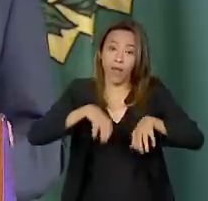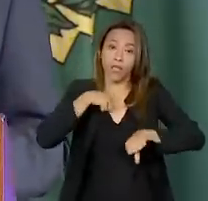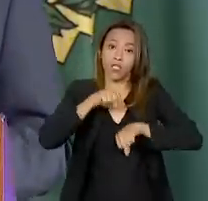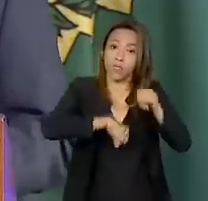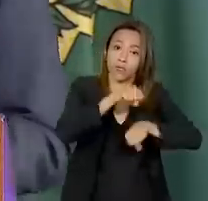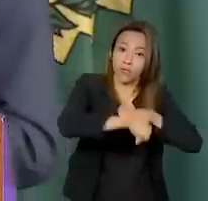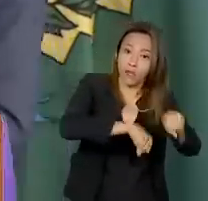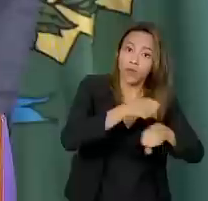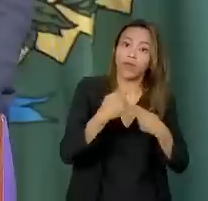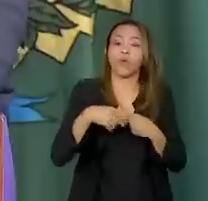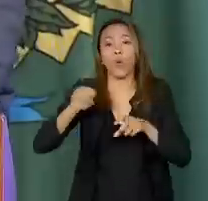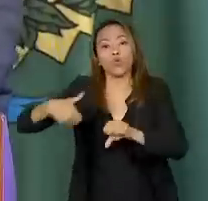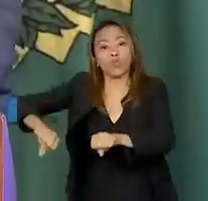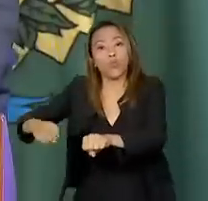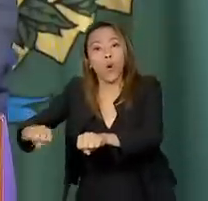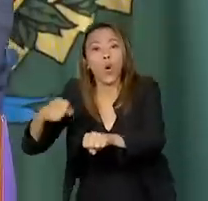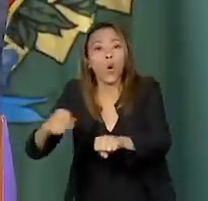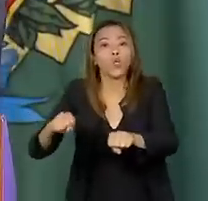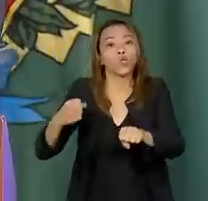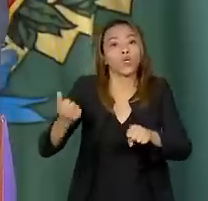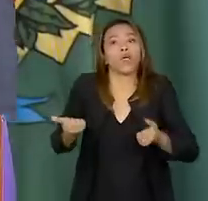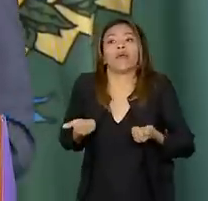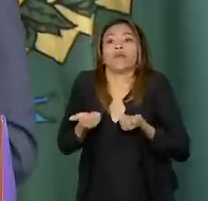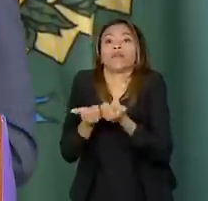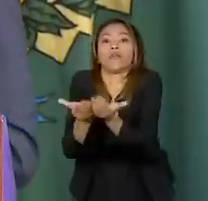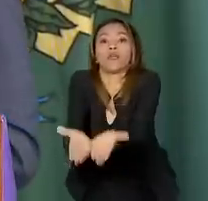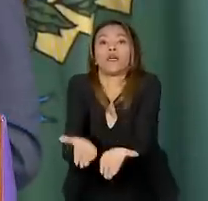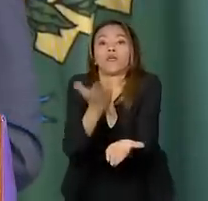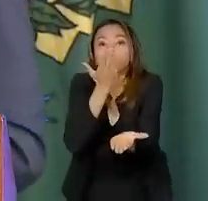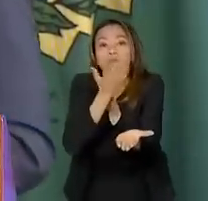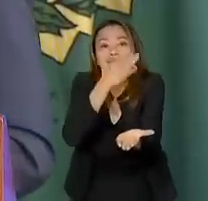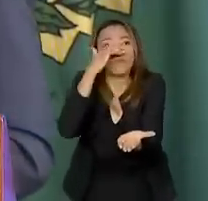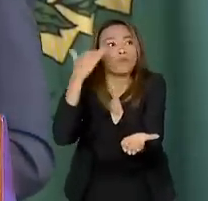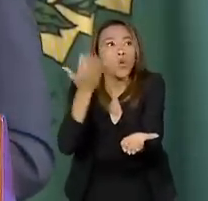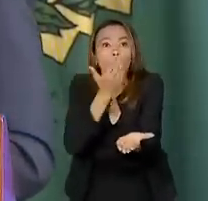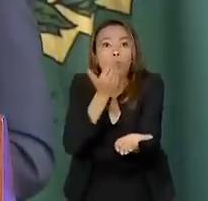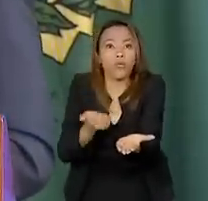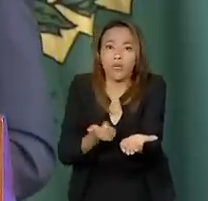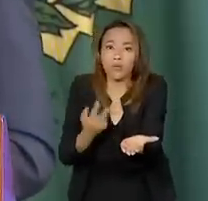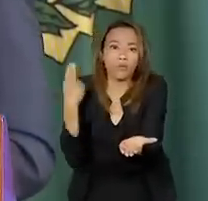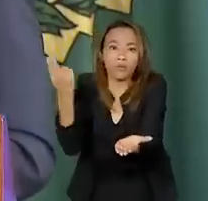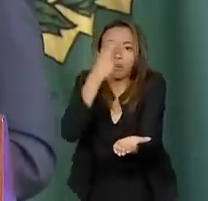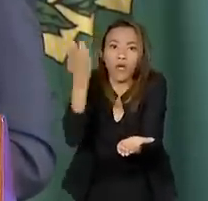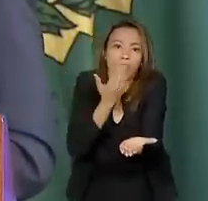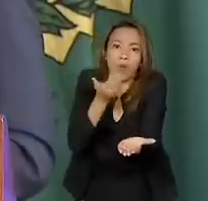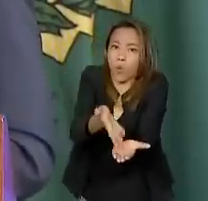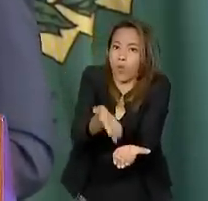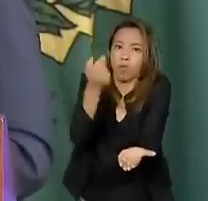entregando comida, sentindo o cheiro de uma comida que ele não pode comer. Ou muitas vezes